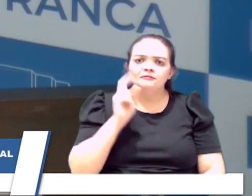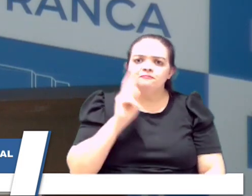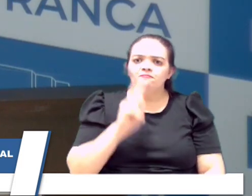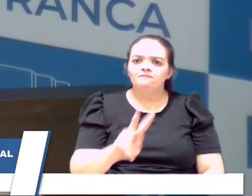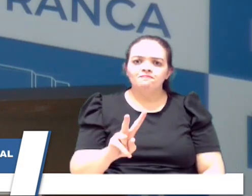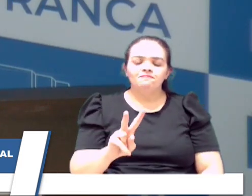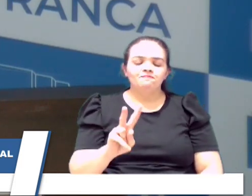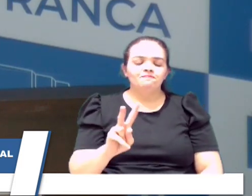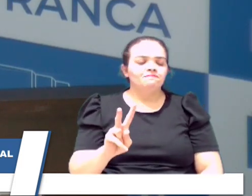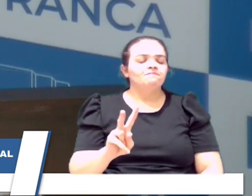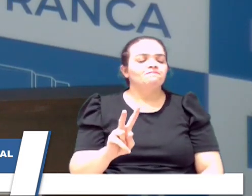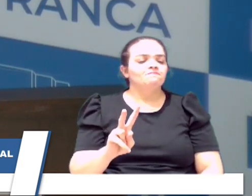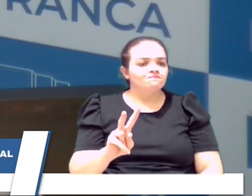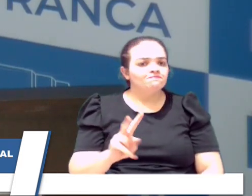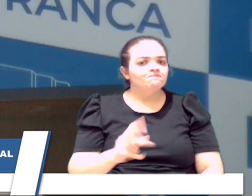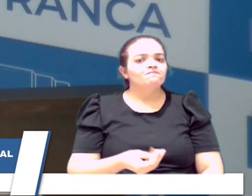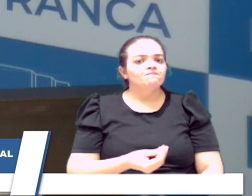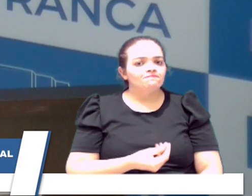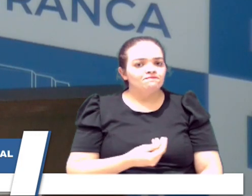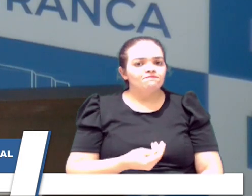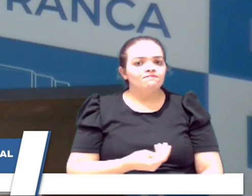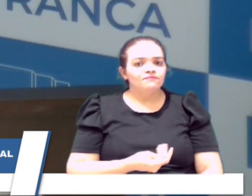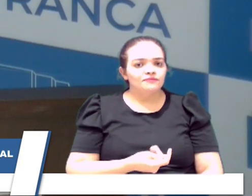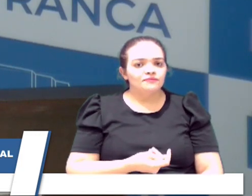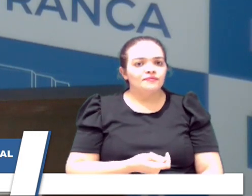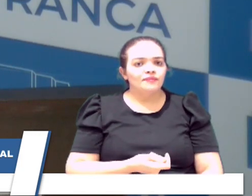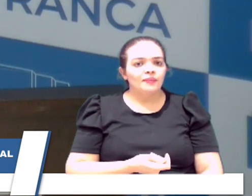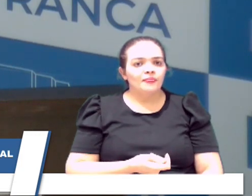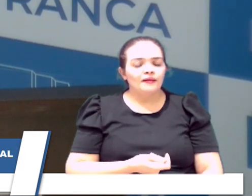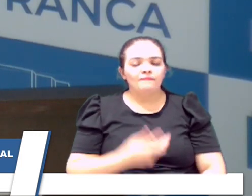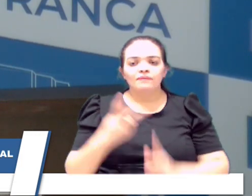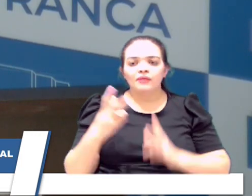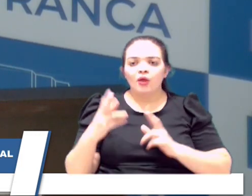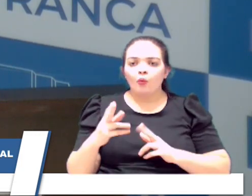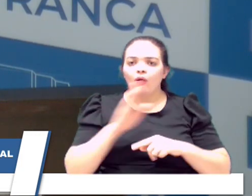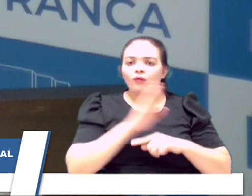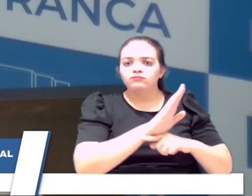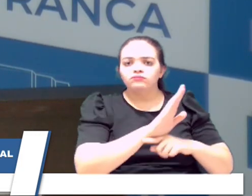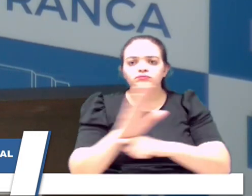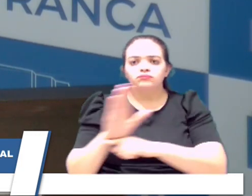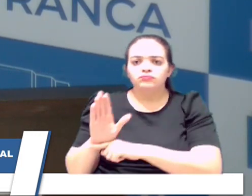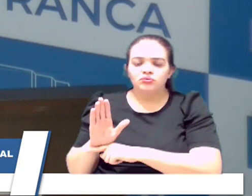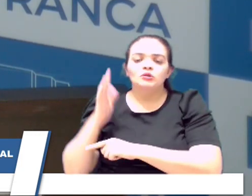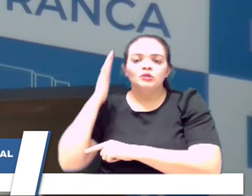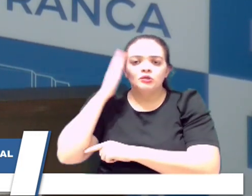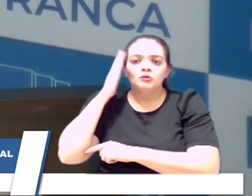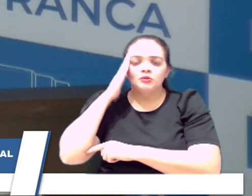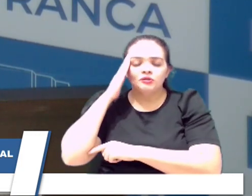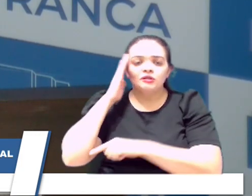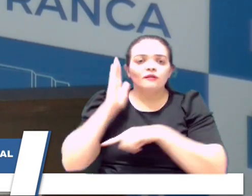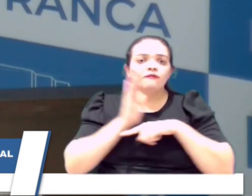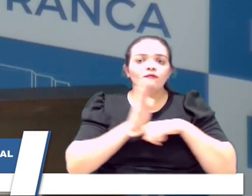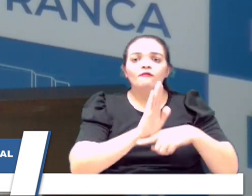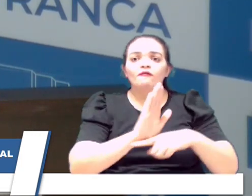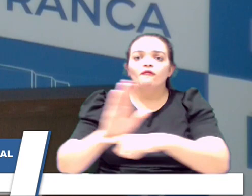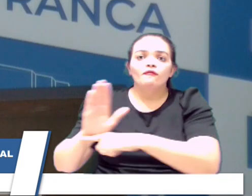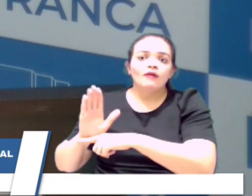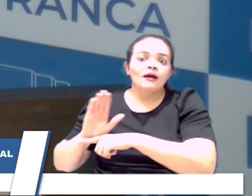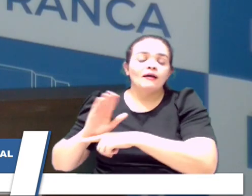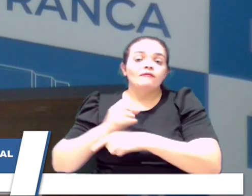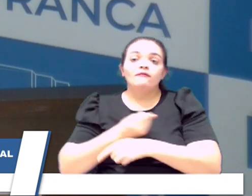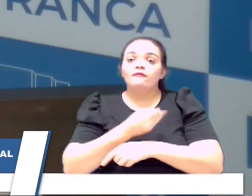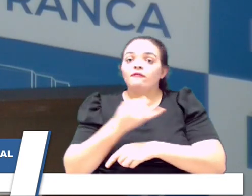Sério. E, tipo assim, do mesmo jeito que ajudou todos nós, eu sei que vai ajudar muitas e muitas pessoas do